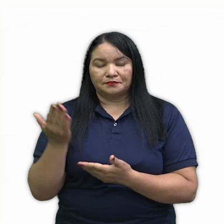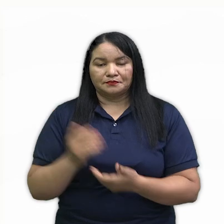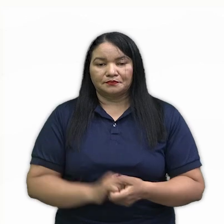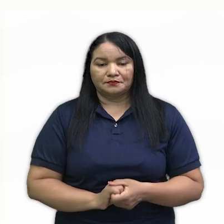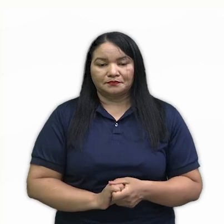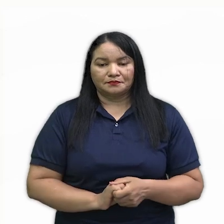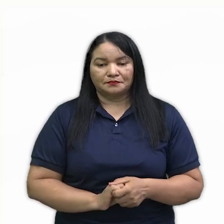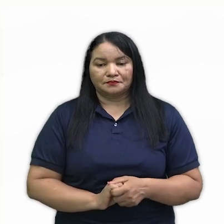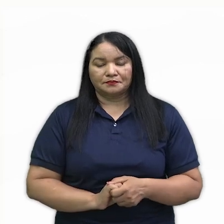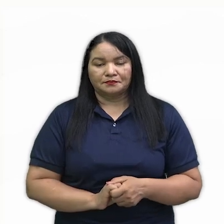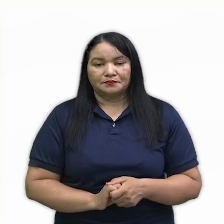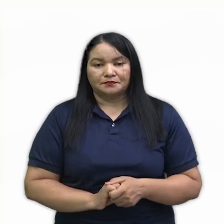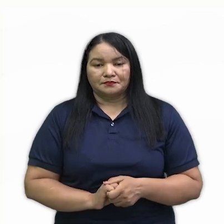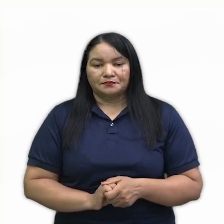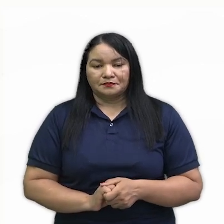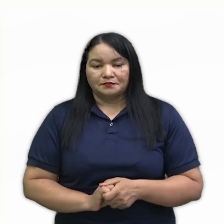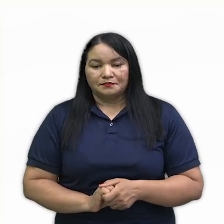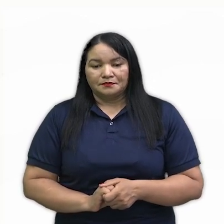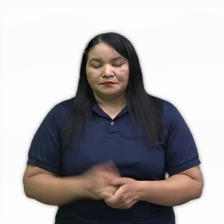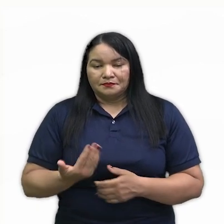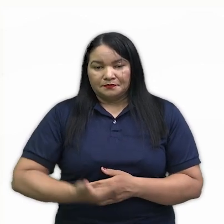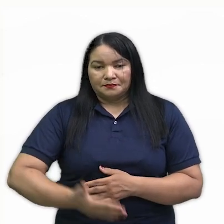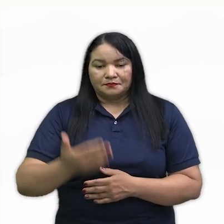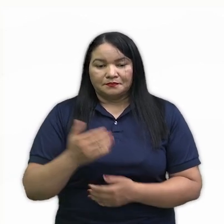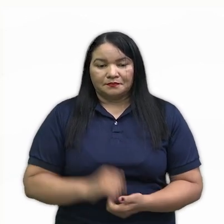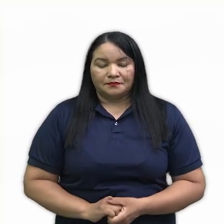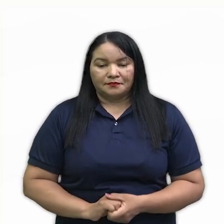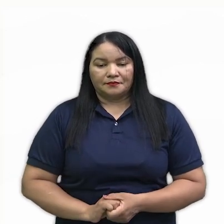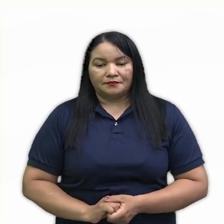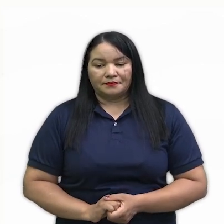Bacana? Vamos seguindo.